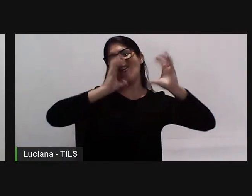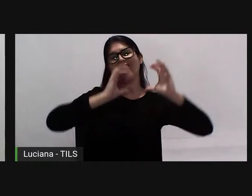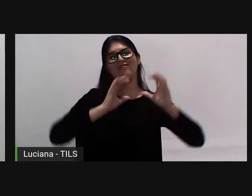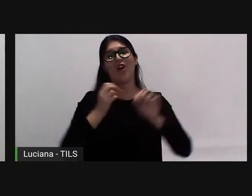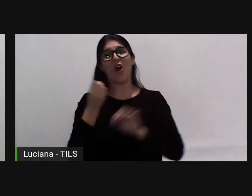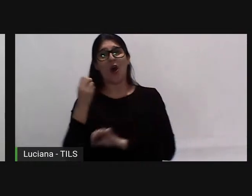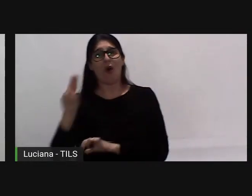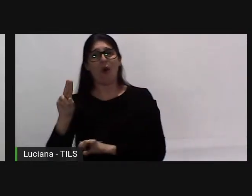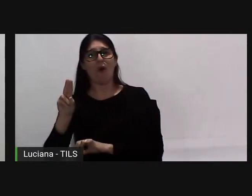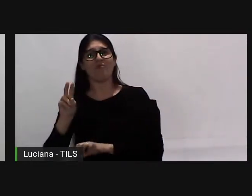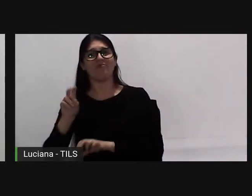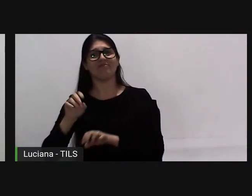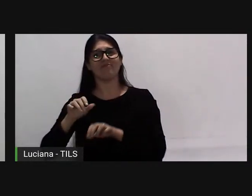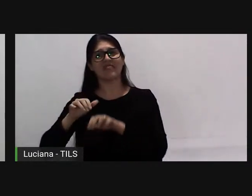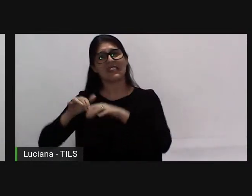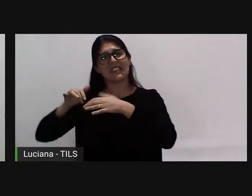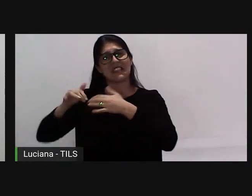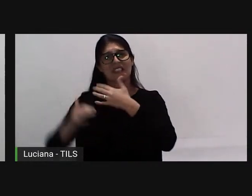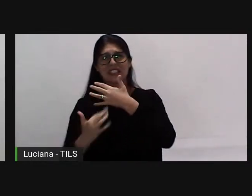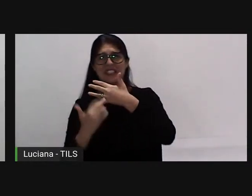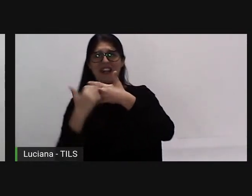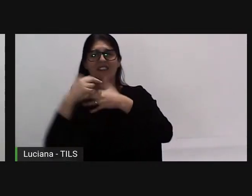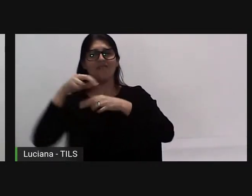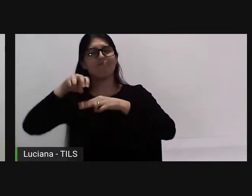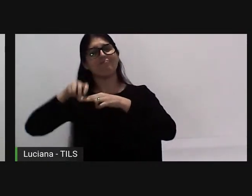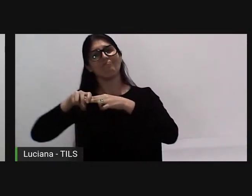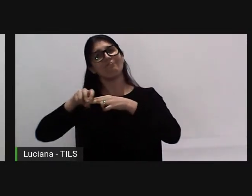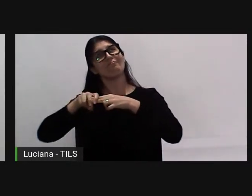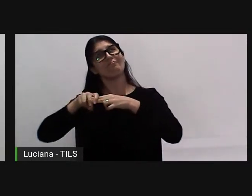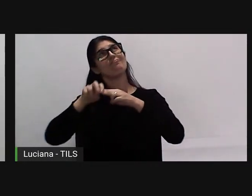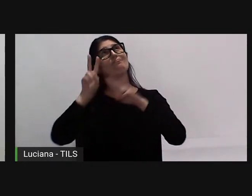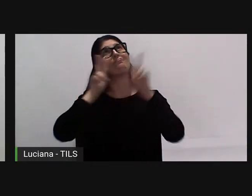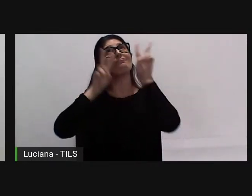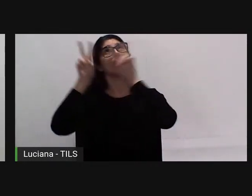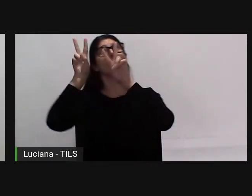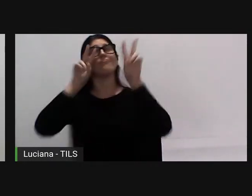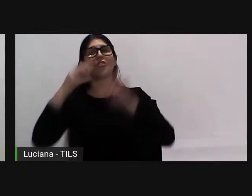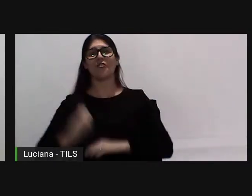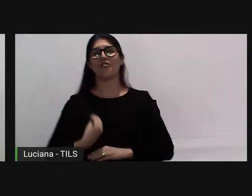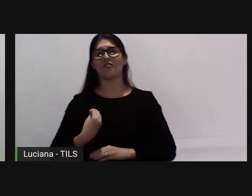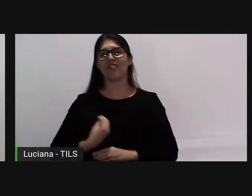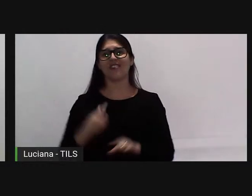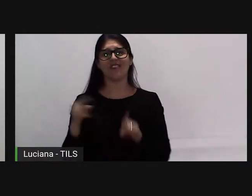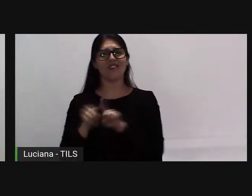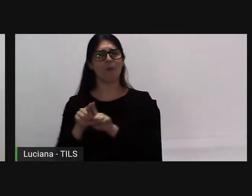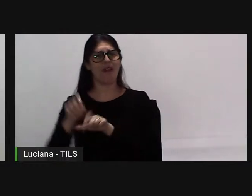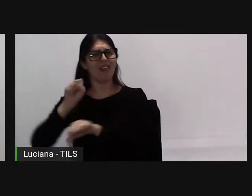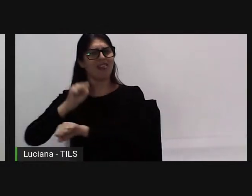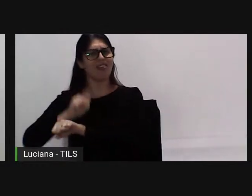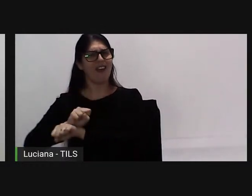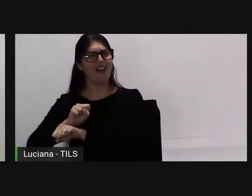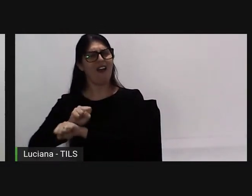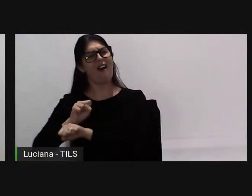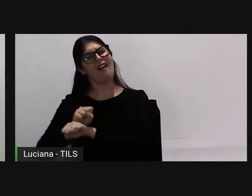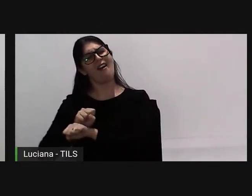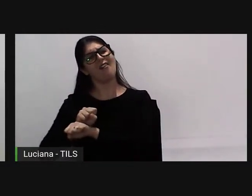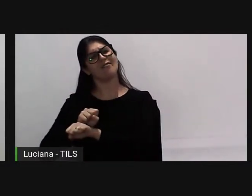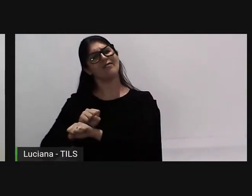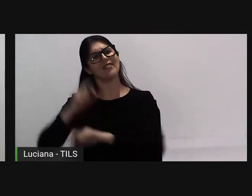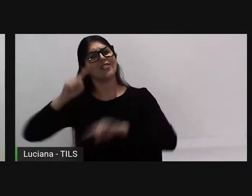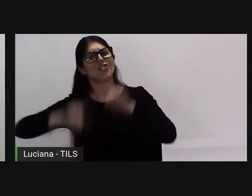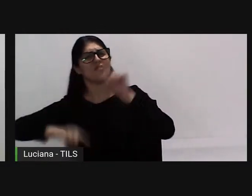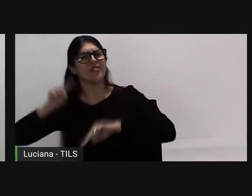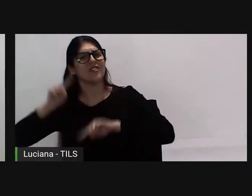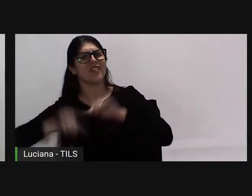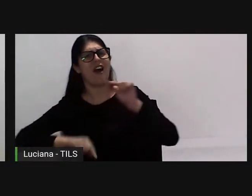na escada e ver a vida passar. Saudades de dar um tempo nas tarefas e nos experimentos de laboratório